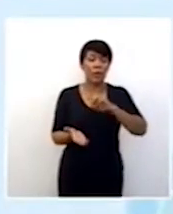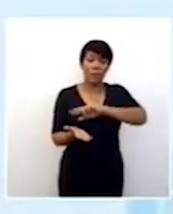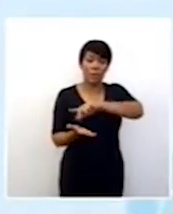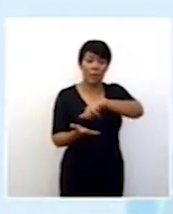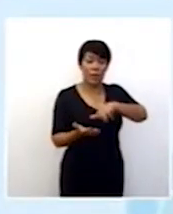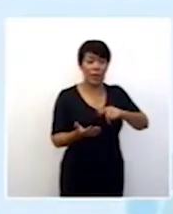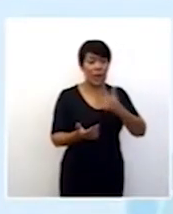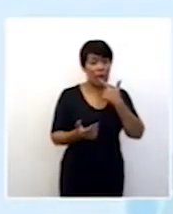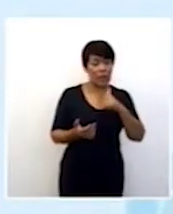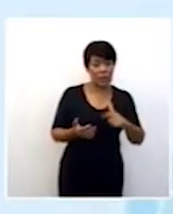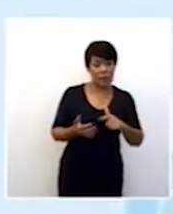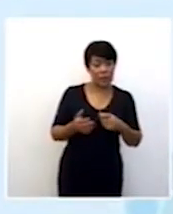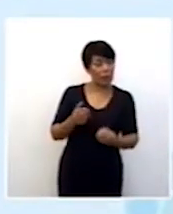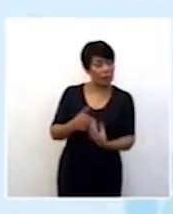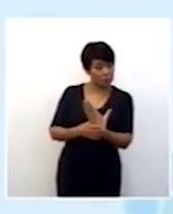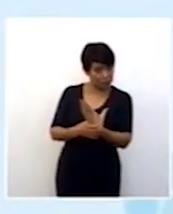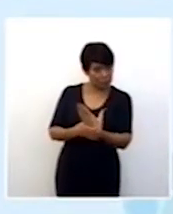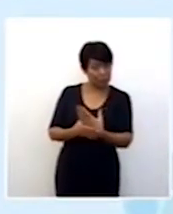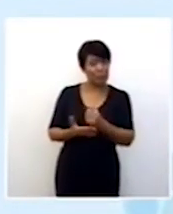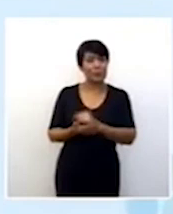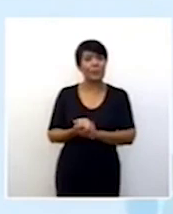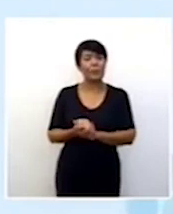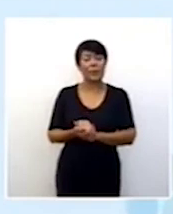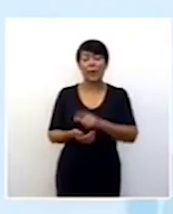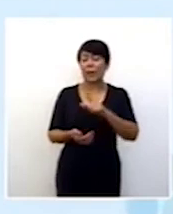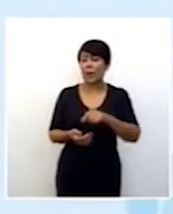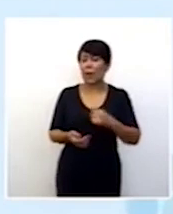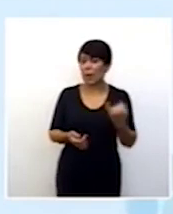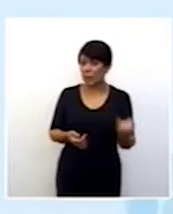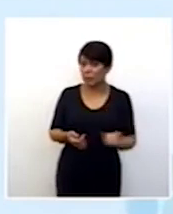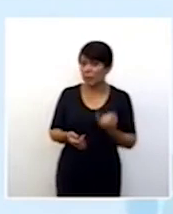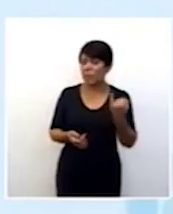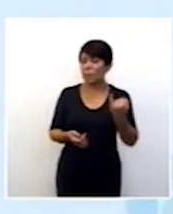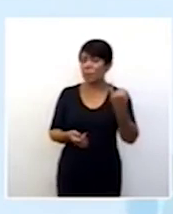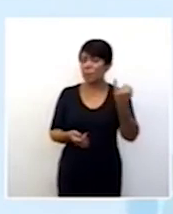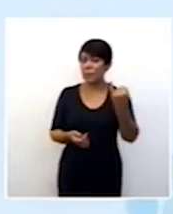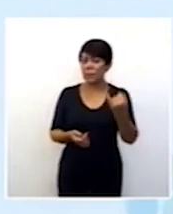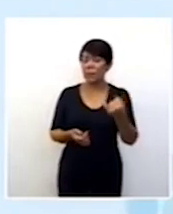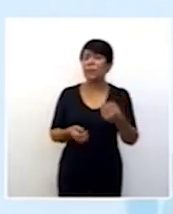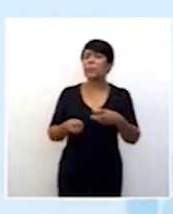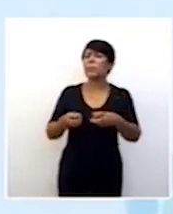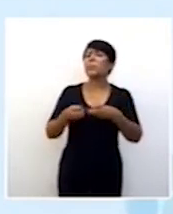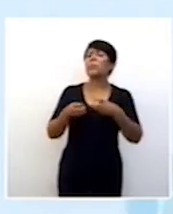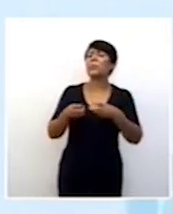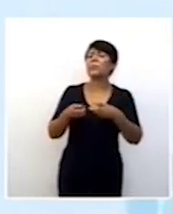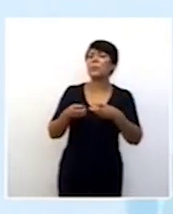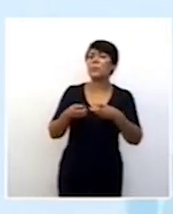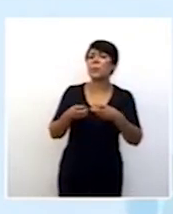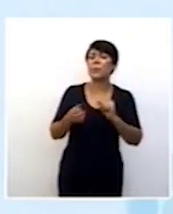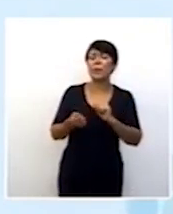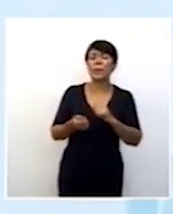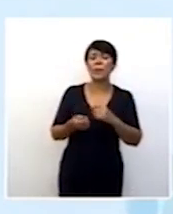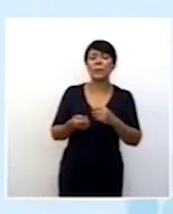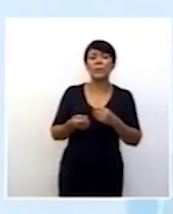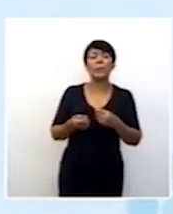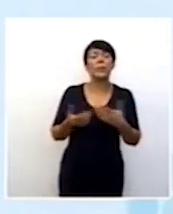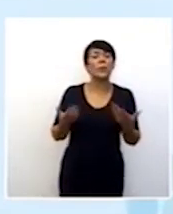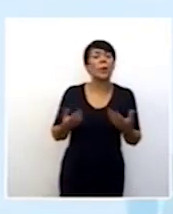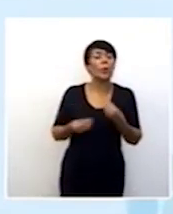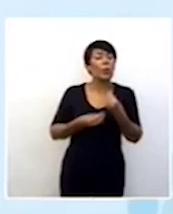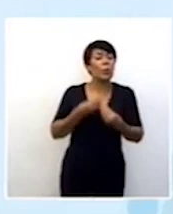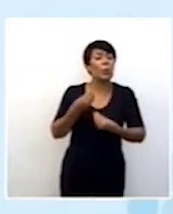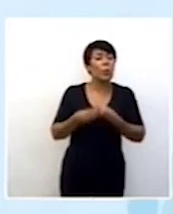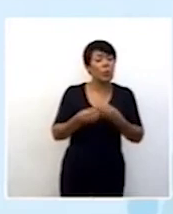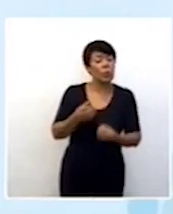seu contexto de produção, então é muito importante eu observar em qual circunstância está